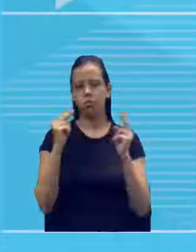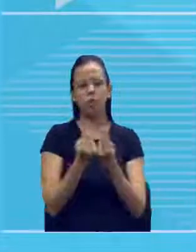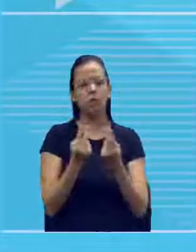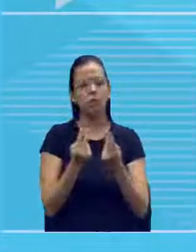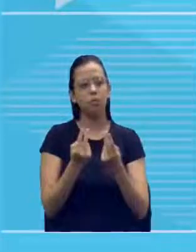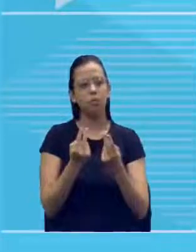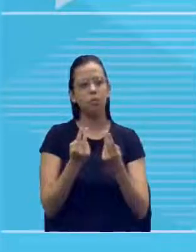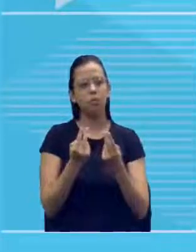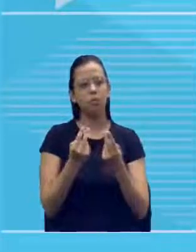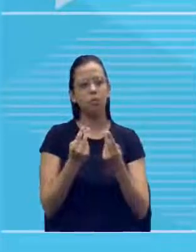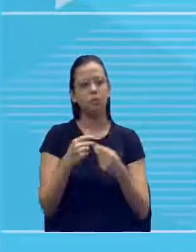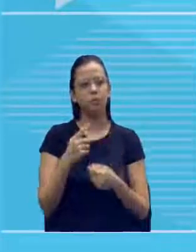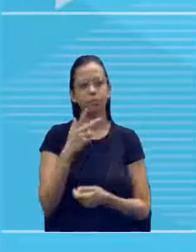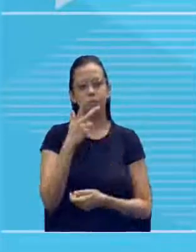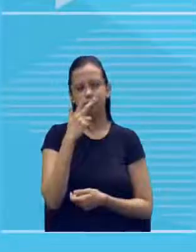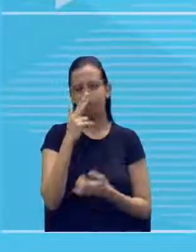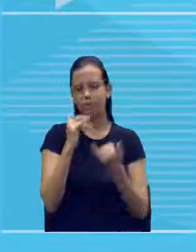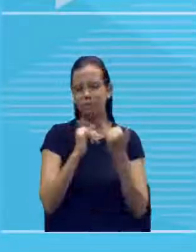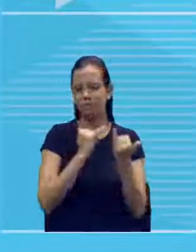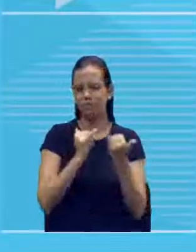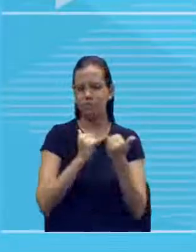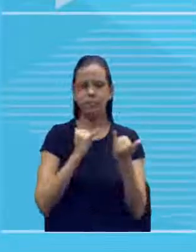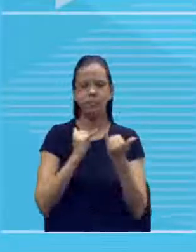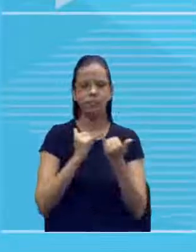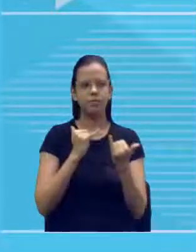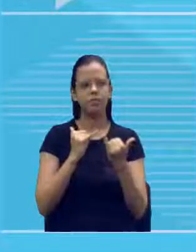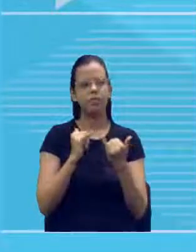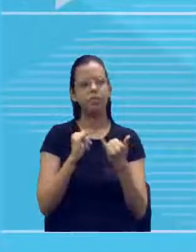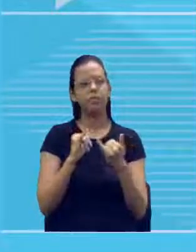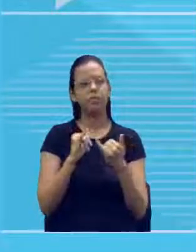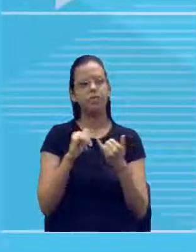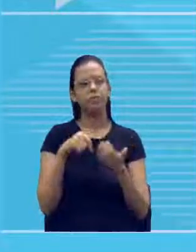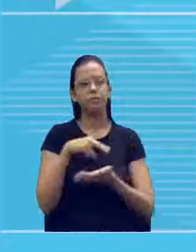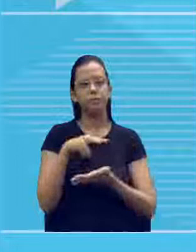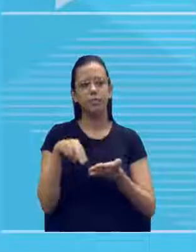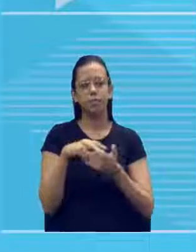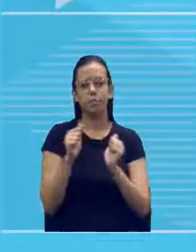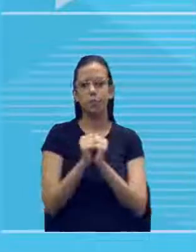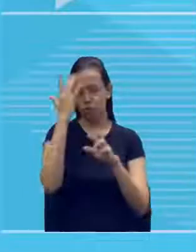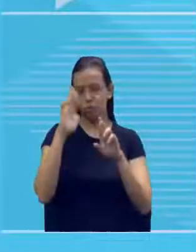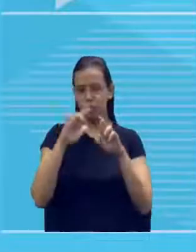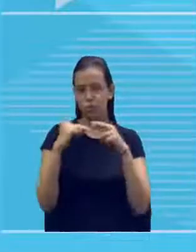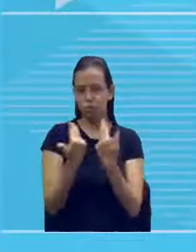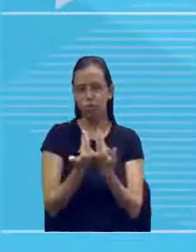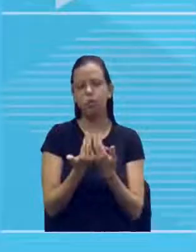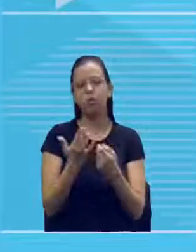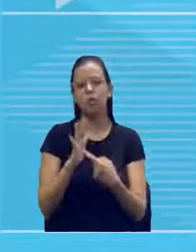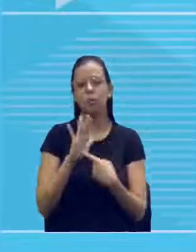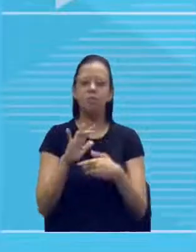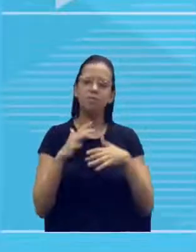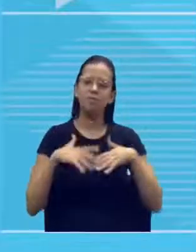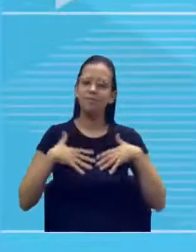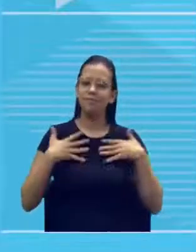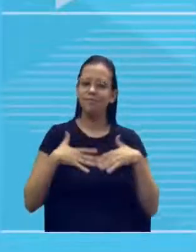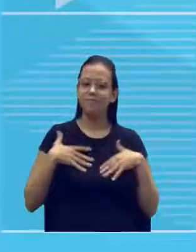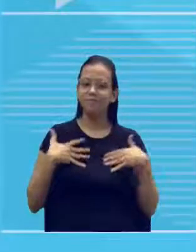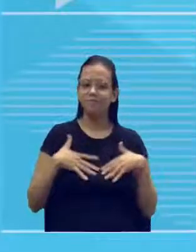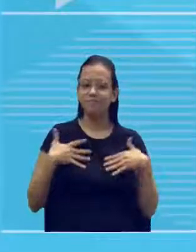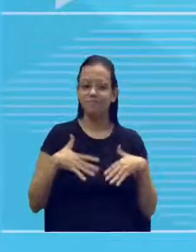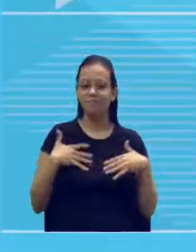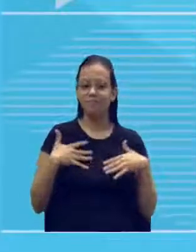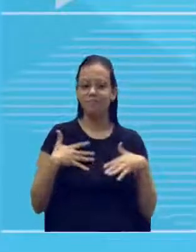parece uma dança assim bem próxima, em que eles reunidos manifestavam alegria,